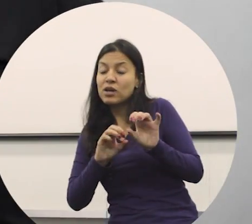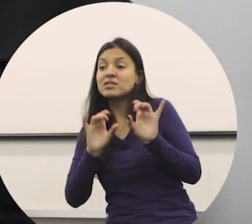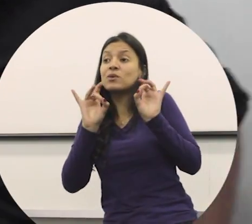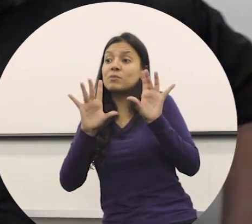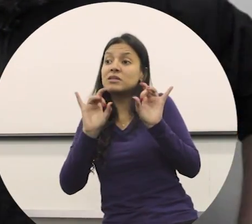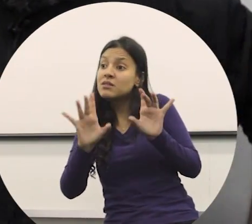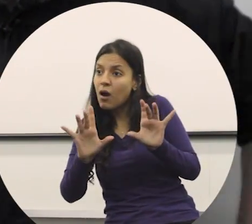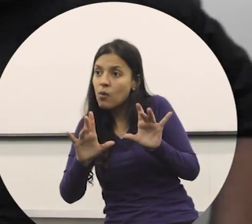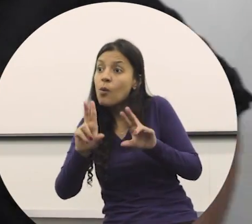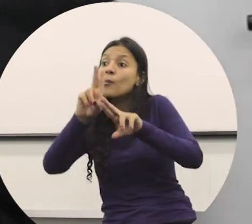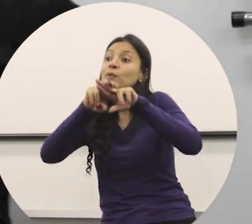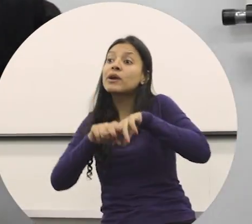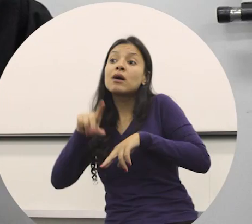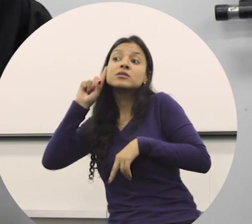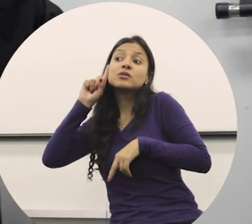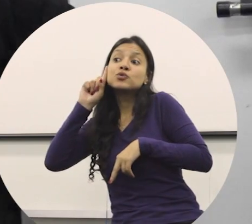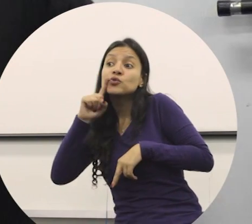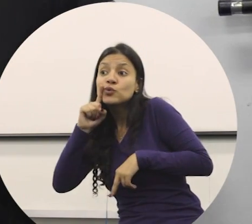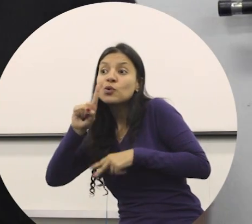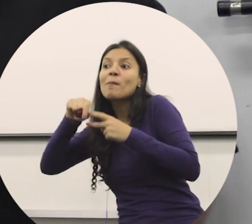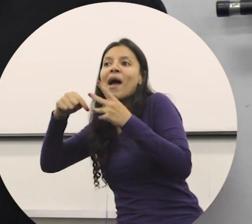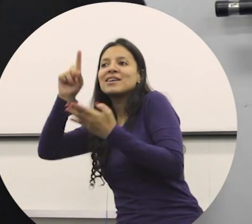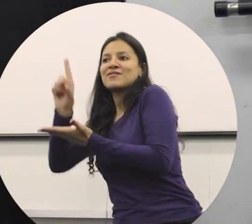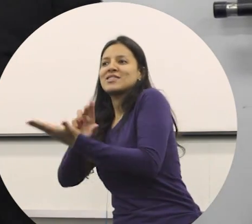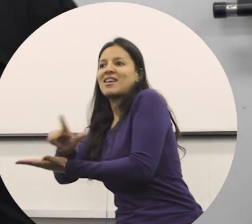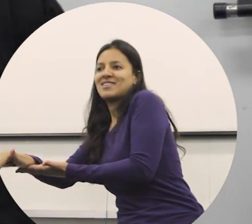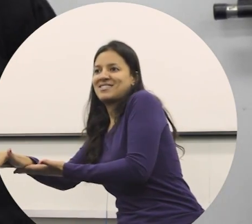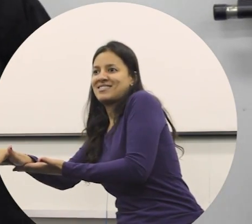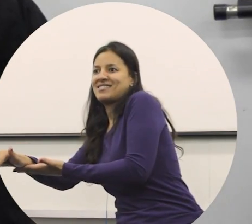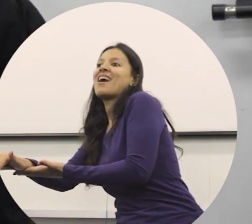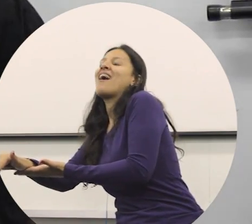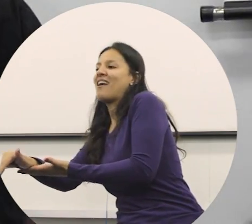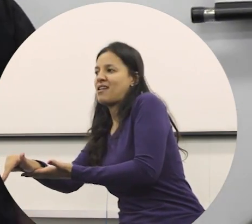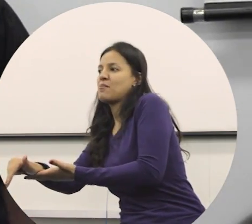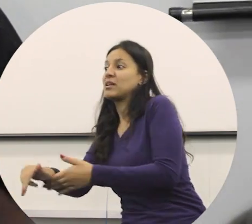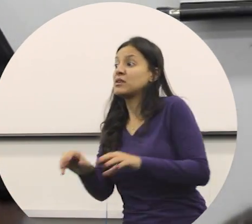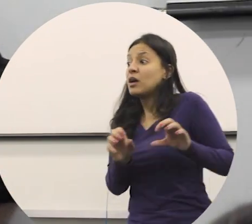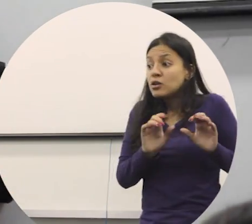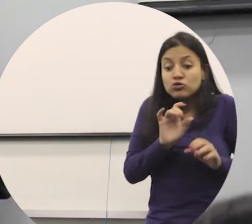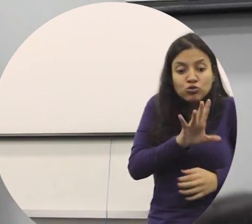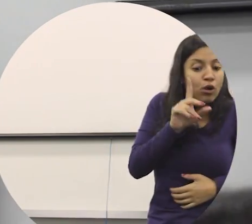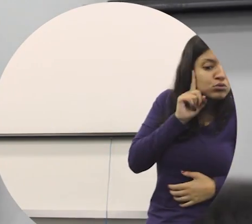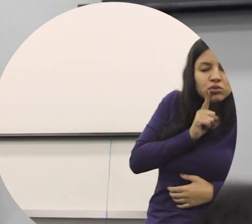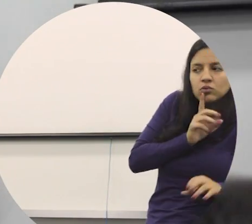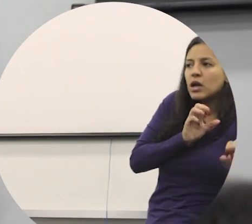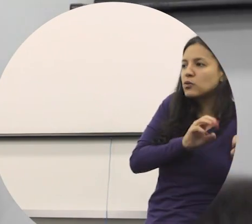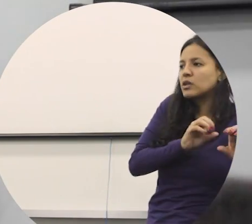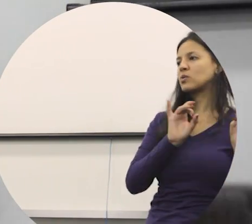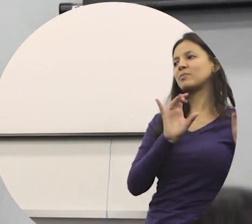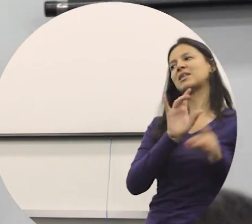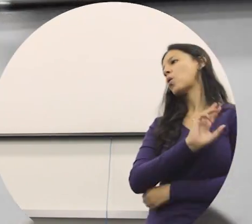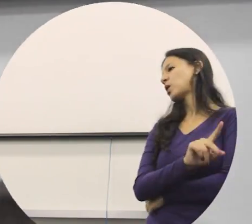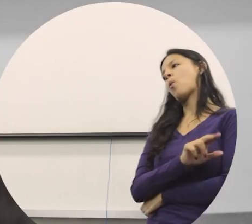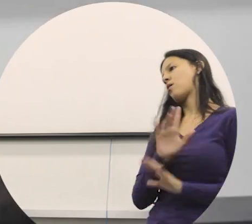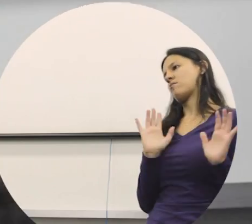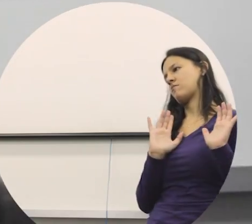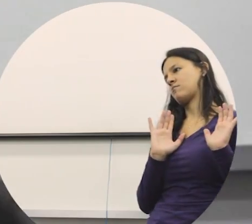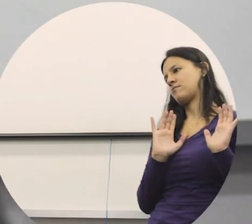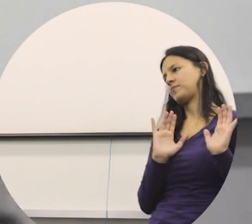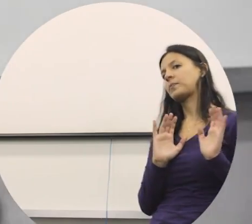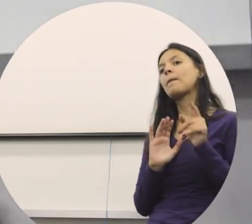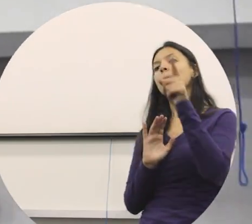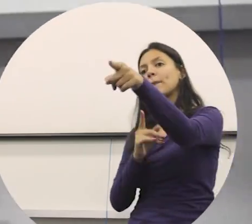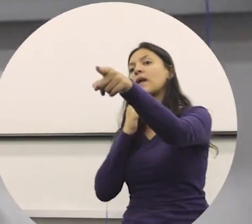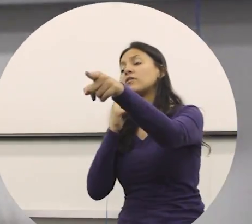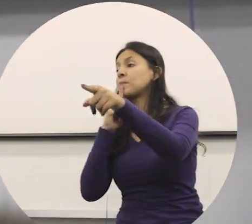de conquista e de quebra de paradigmas aqui. Então eu acho que nós somos um grupo privilegiado por estar aqui e